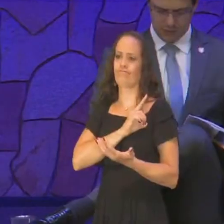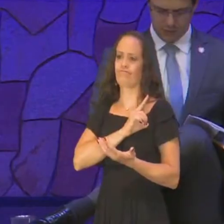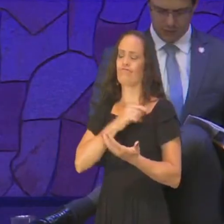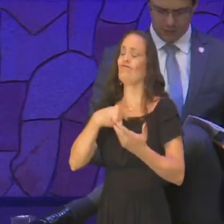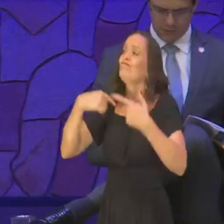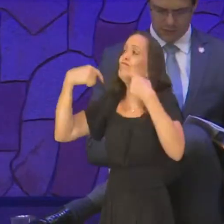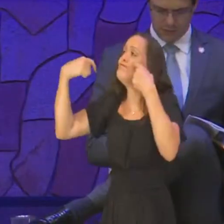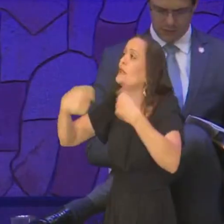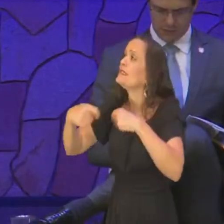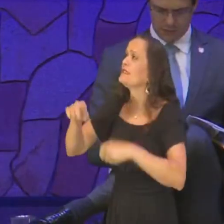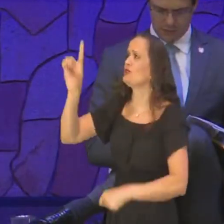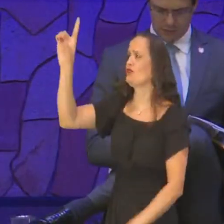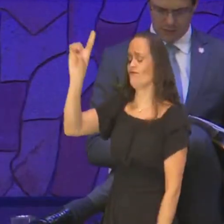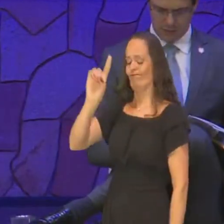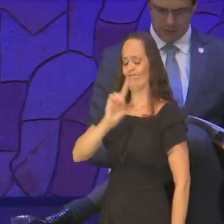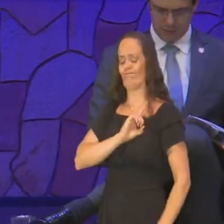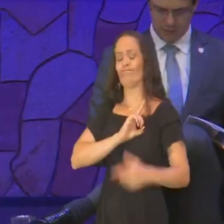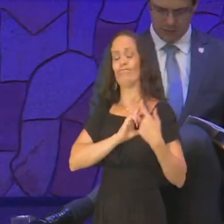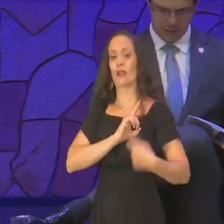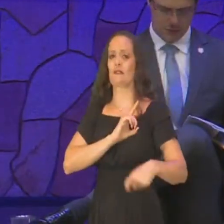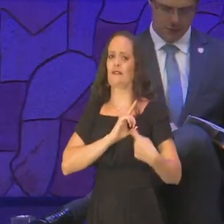necessito da tua presença na minha vida.